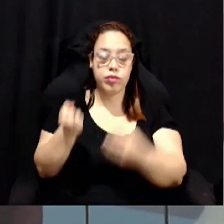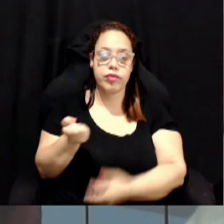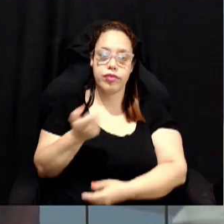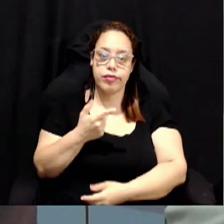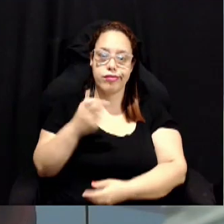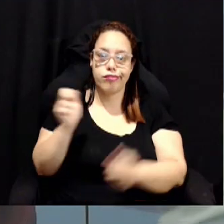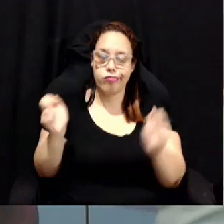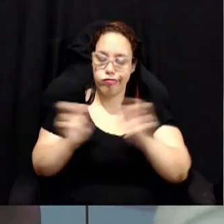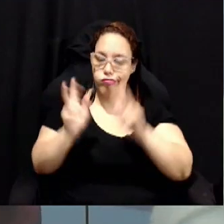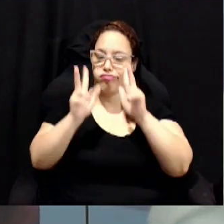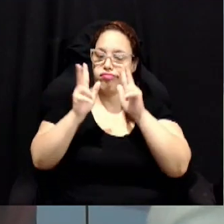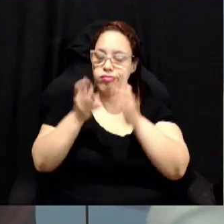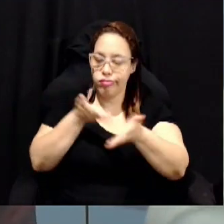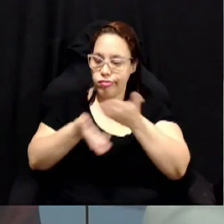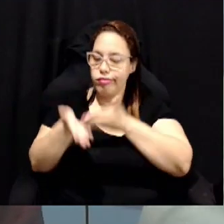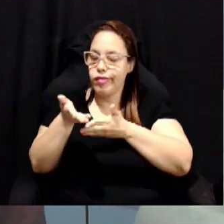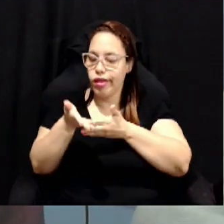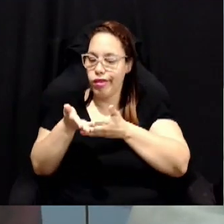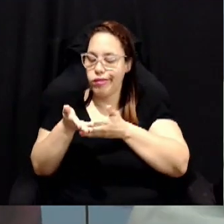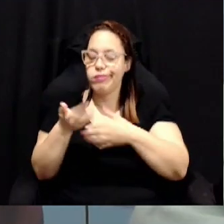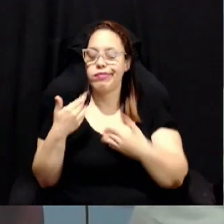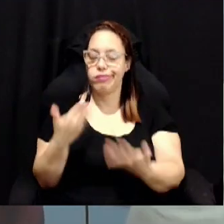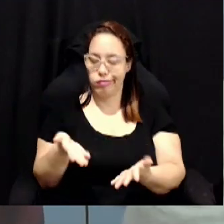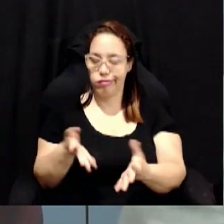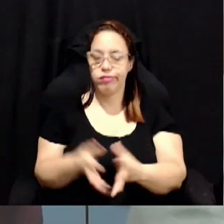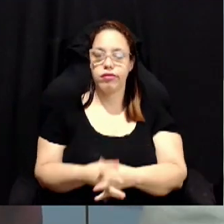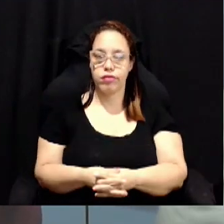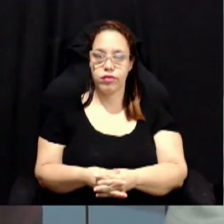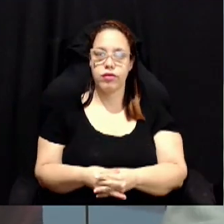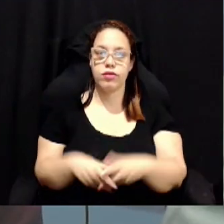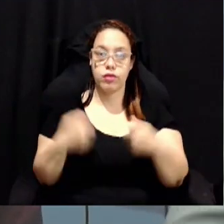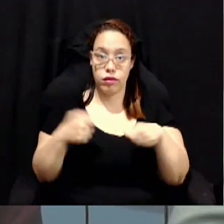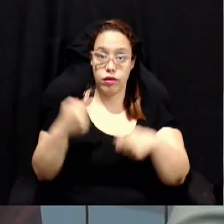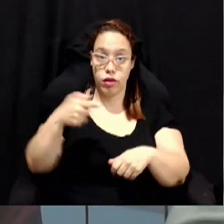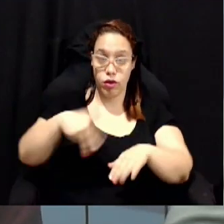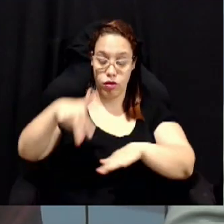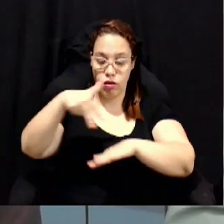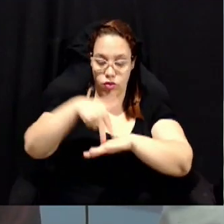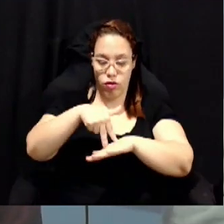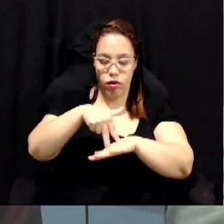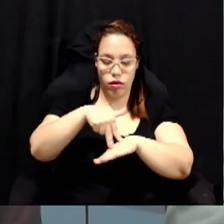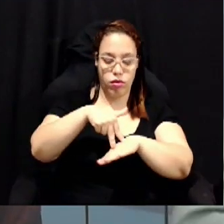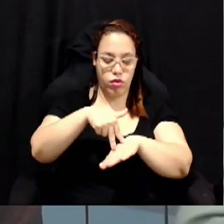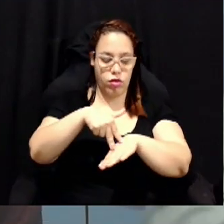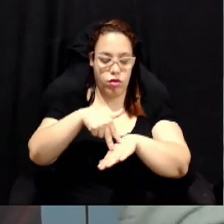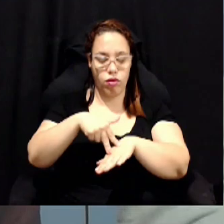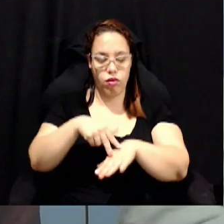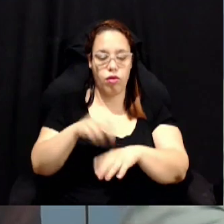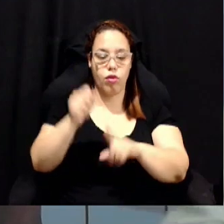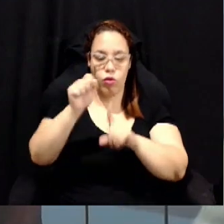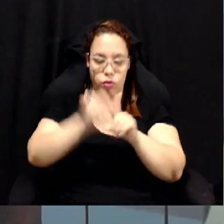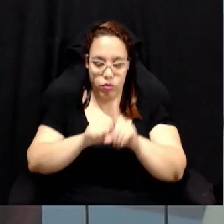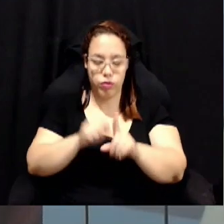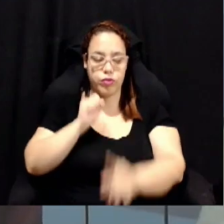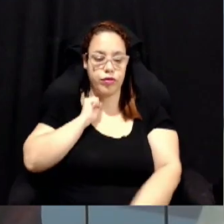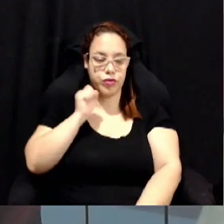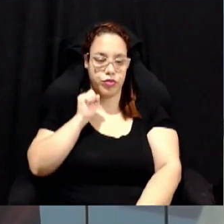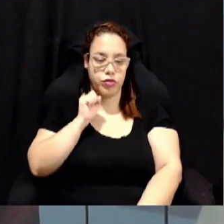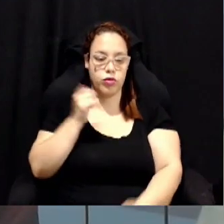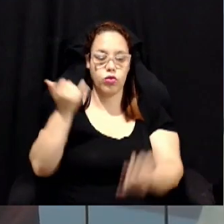essas demandas, a essas causas. Nós estamos aqui à disposição e esse mês é o mês de